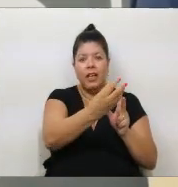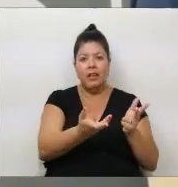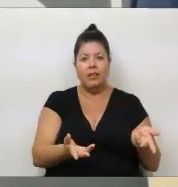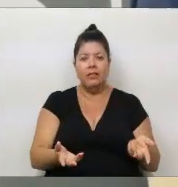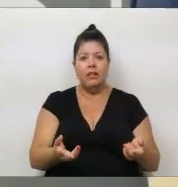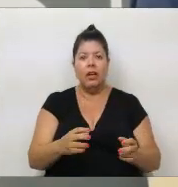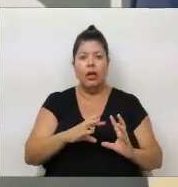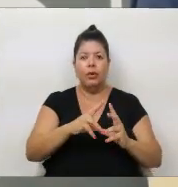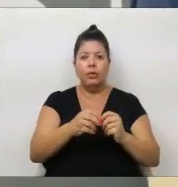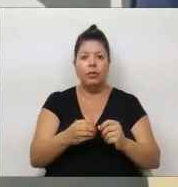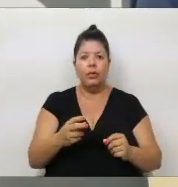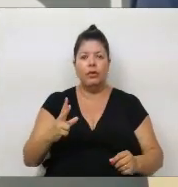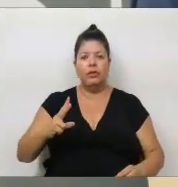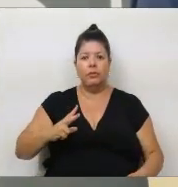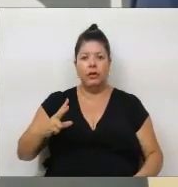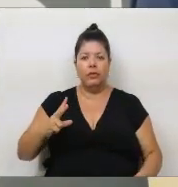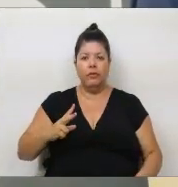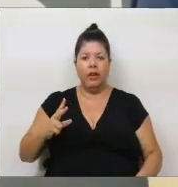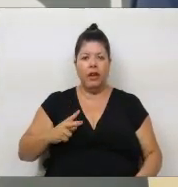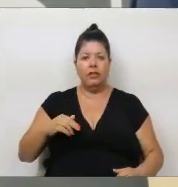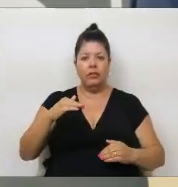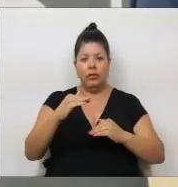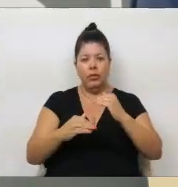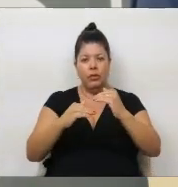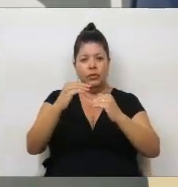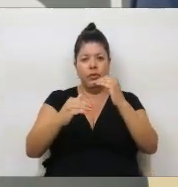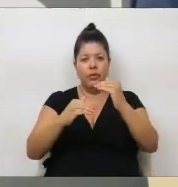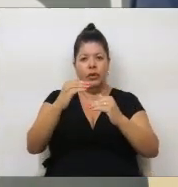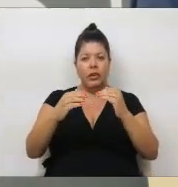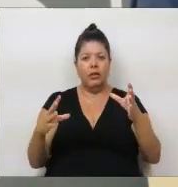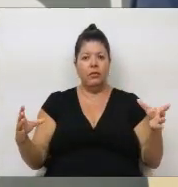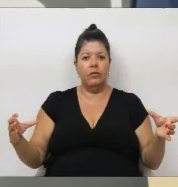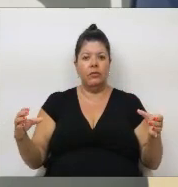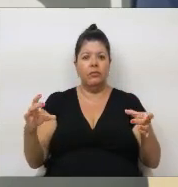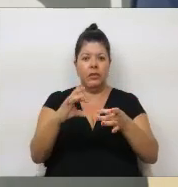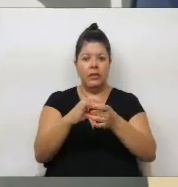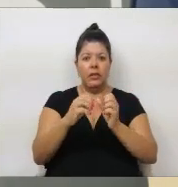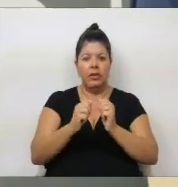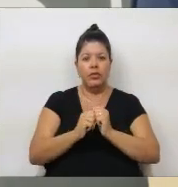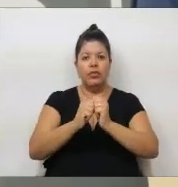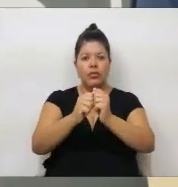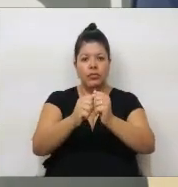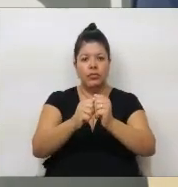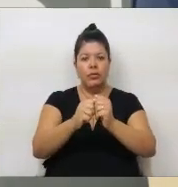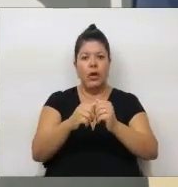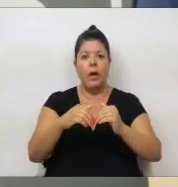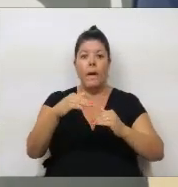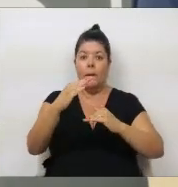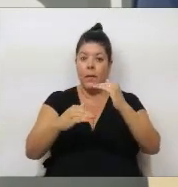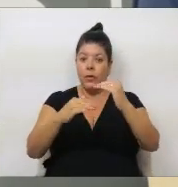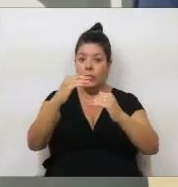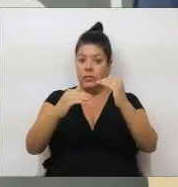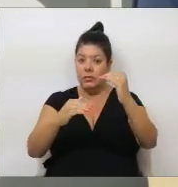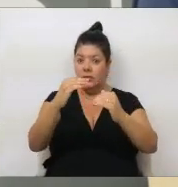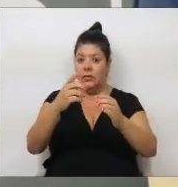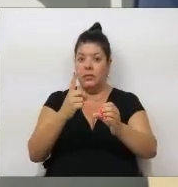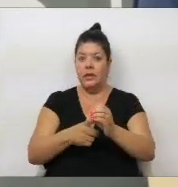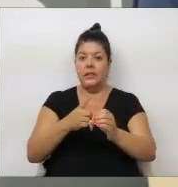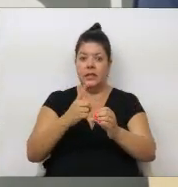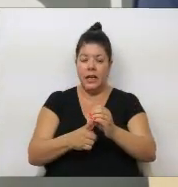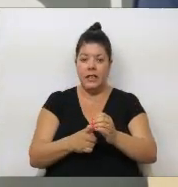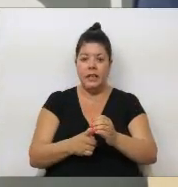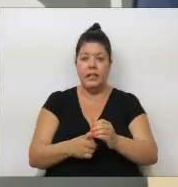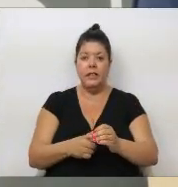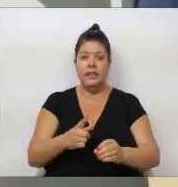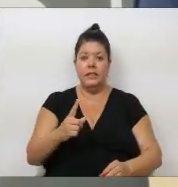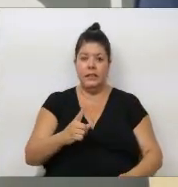nós podemos construir parcerias extremamente produtivas para a nossa cidade. Desde que